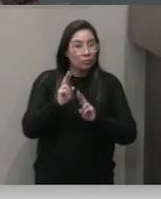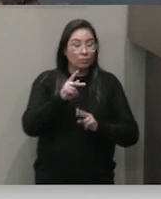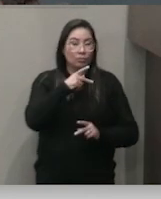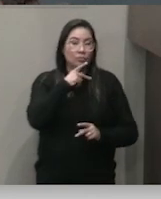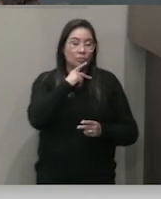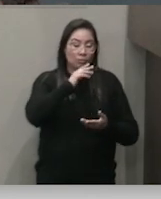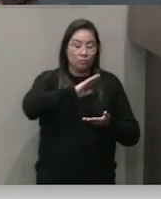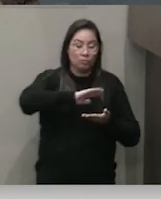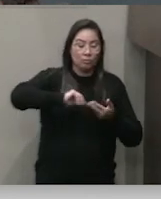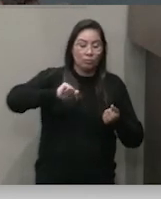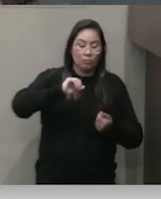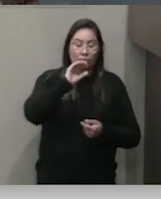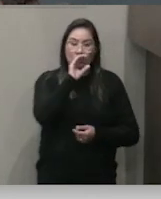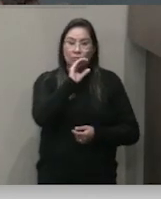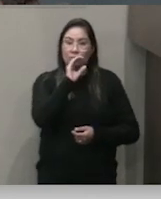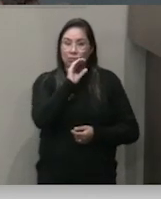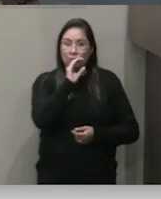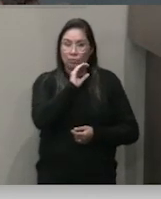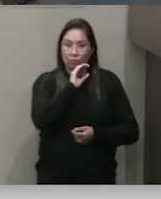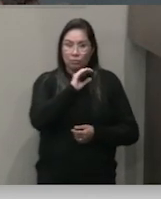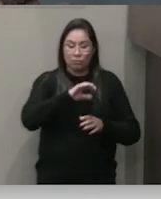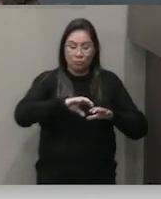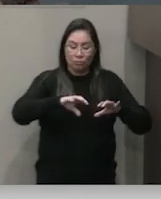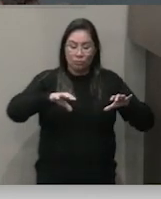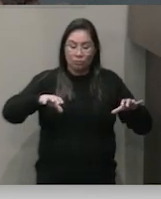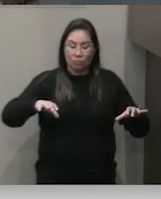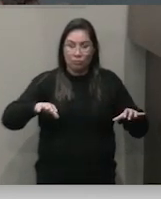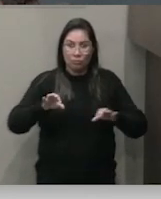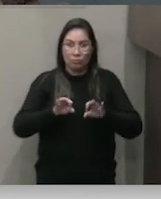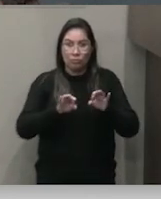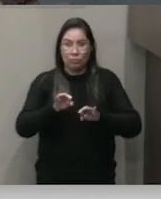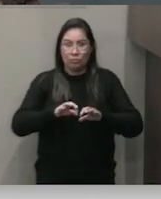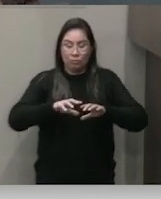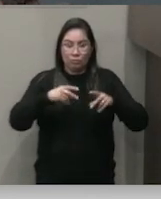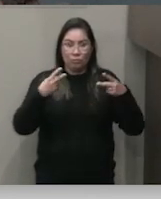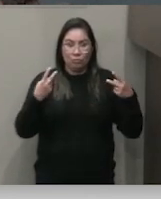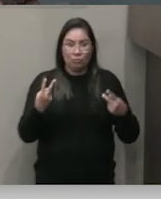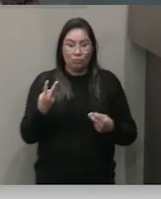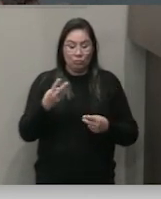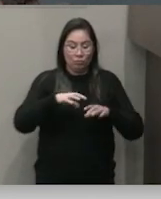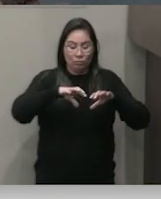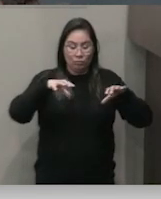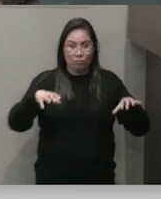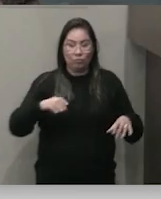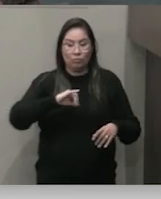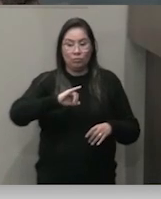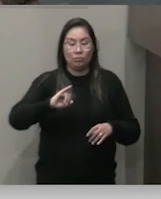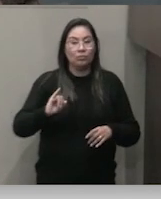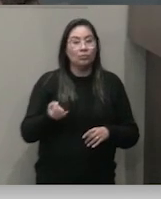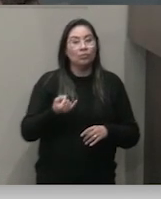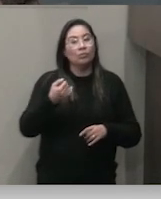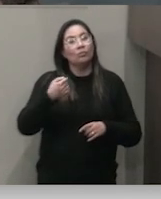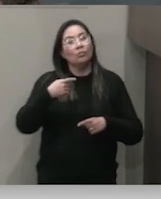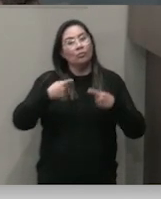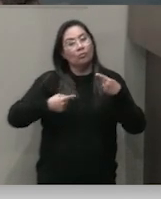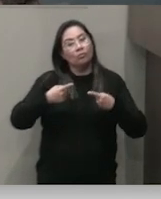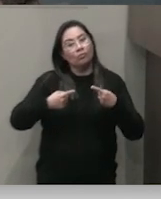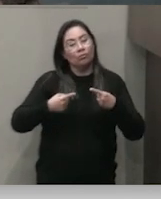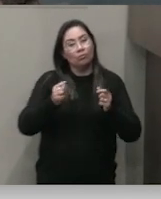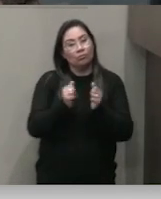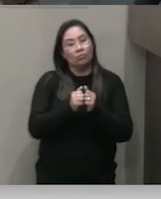retire o regime de urgência, separe esse projeto em 2 e que a gente tenha a oportunidade, sobretudo, de escutar a